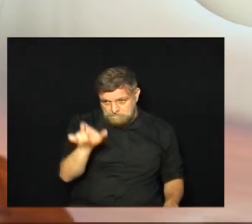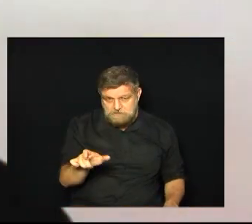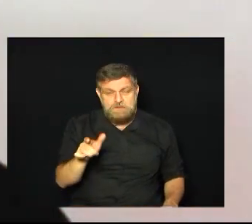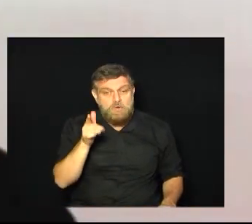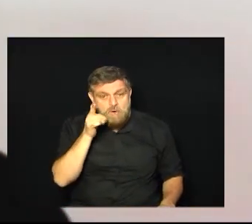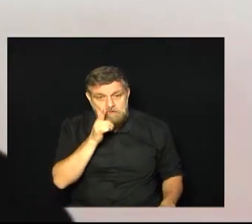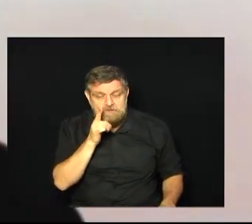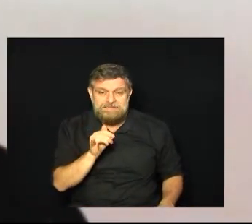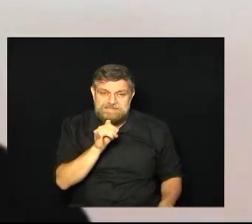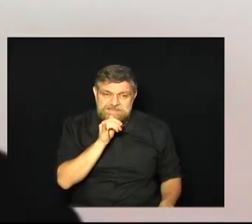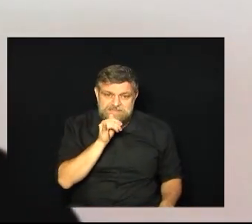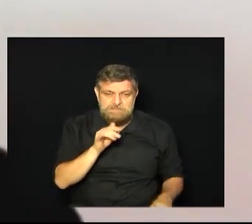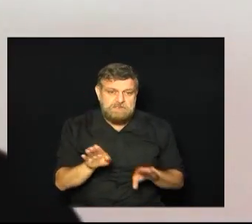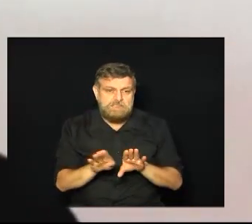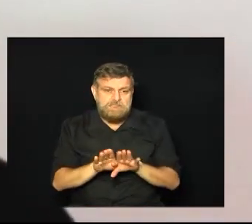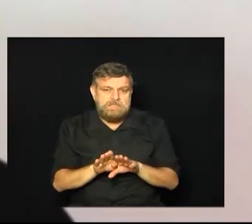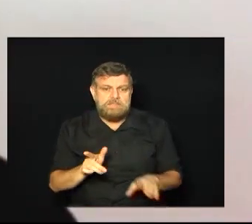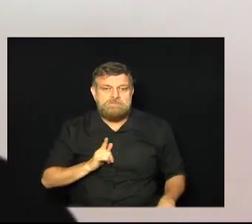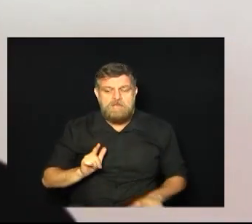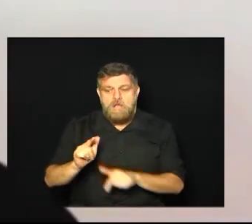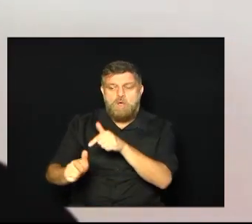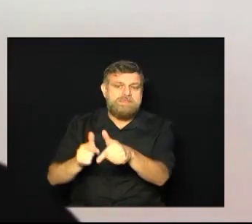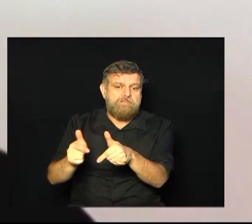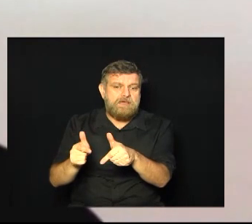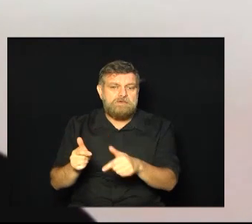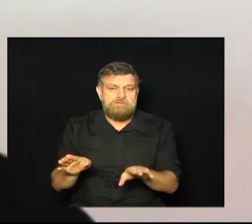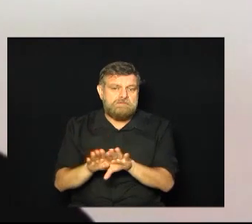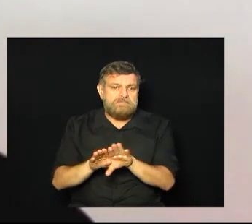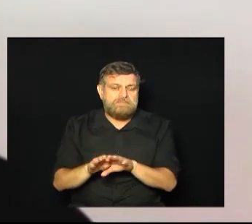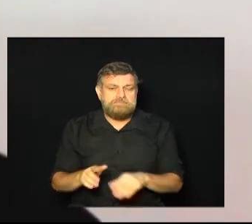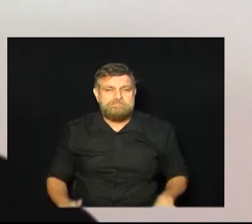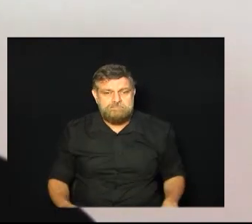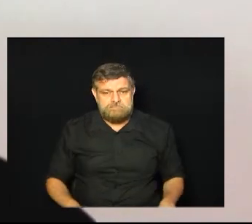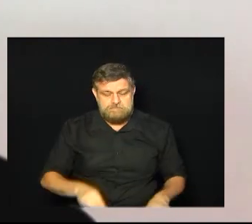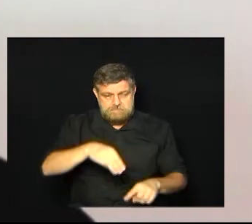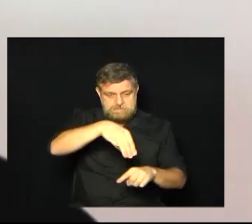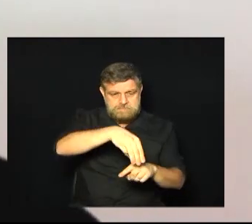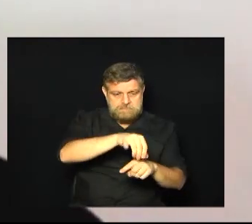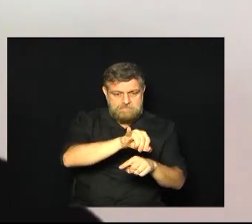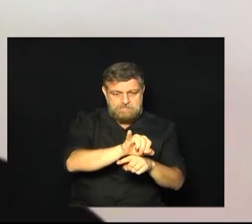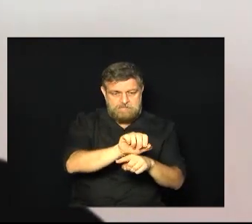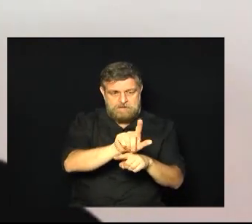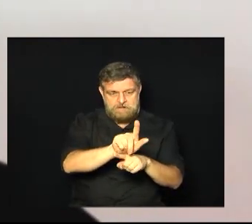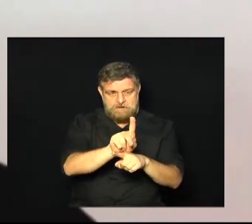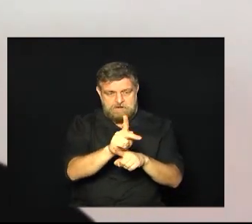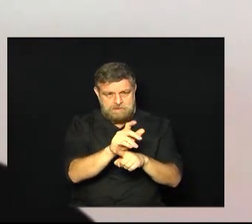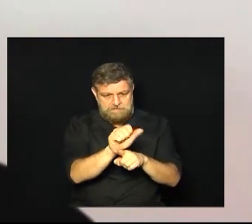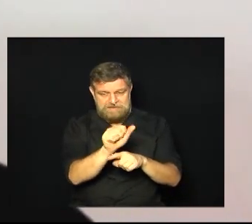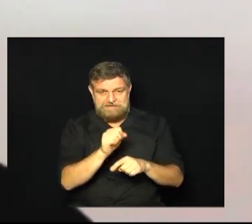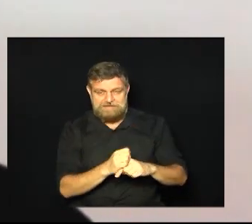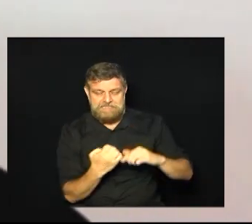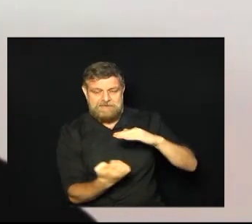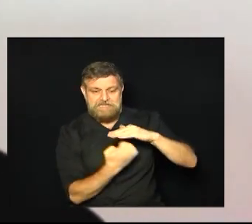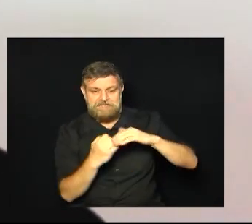por exemplo, ou com outro produto ou serviço, é porque assim, as milhas você pode pegar de algumas